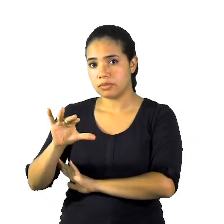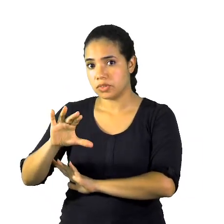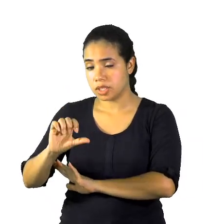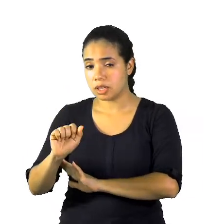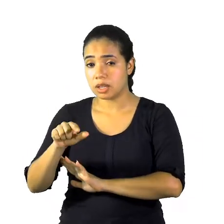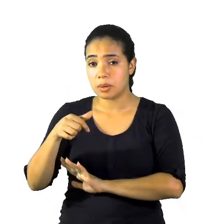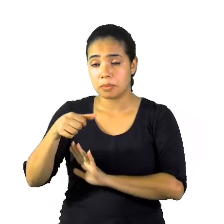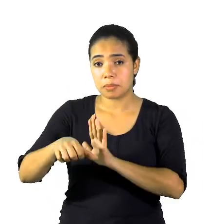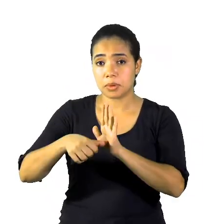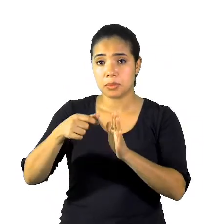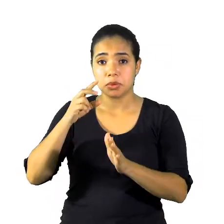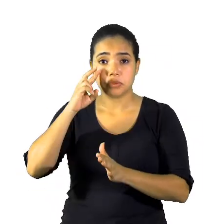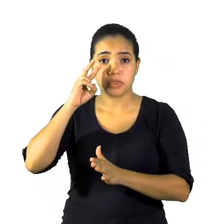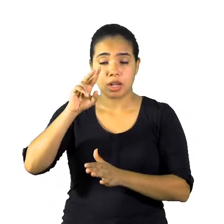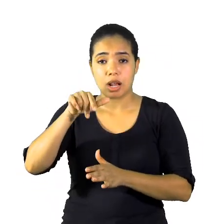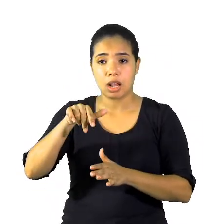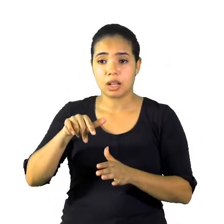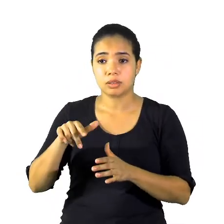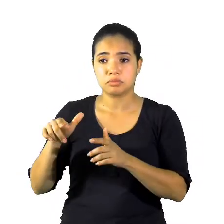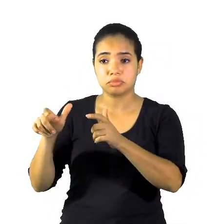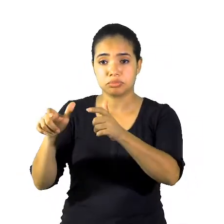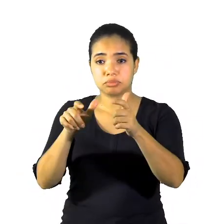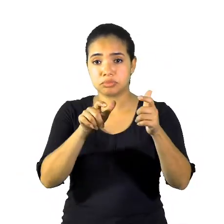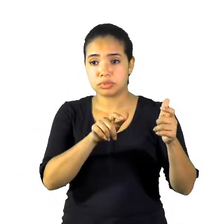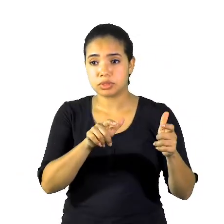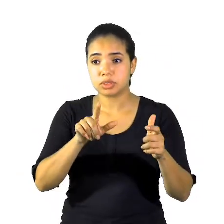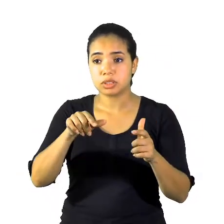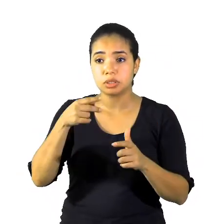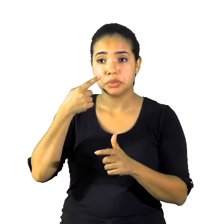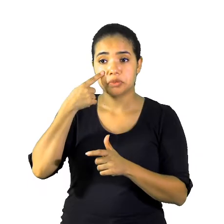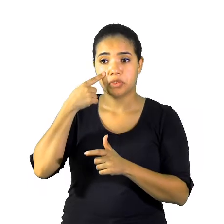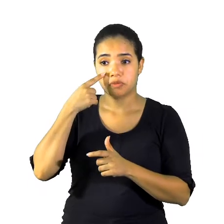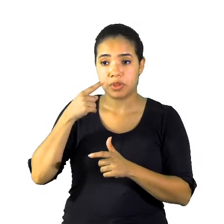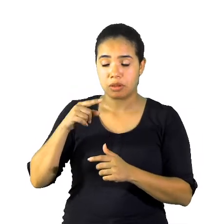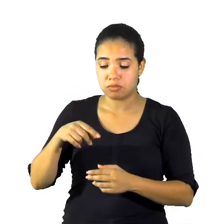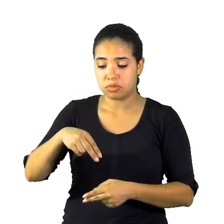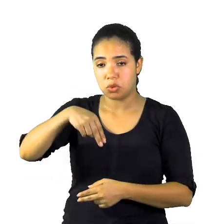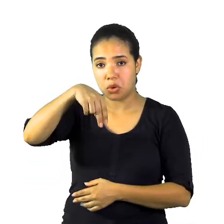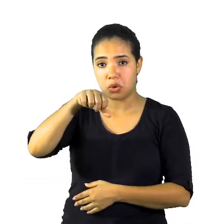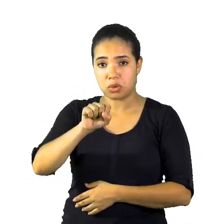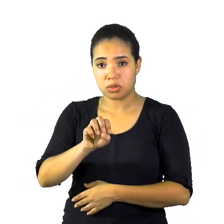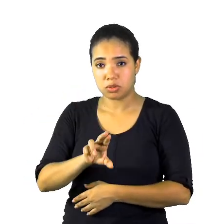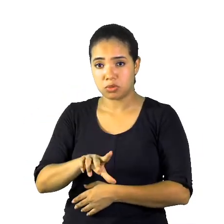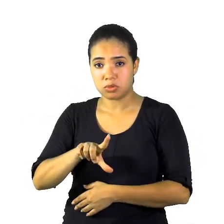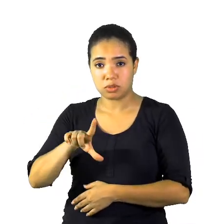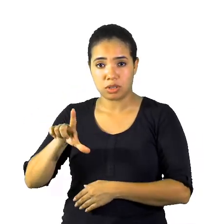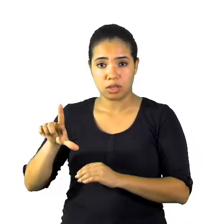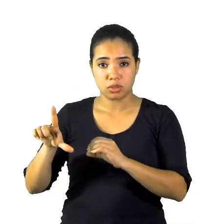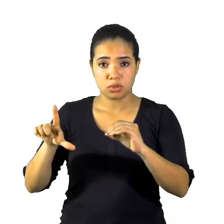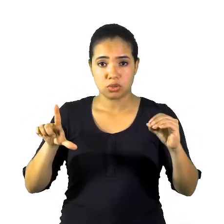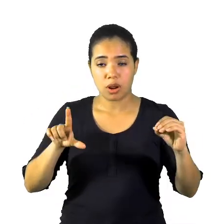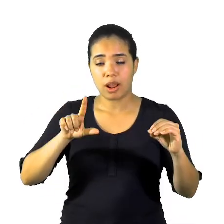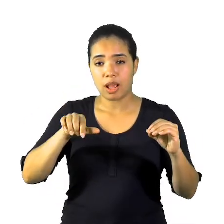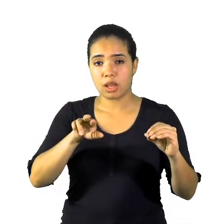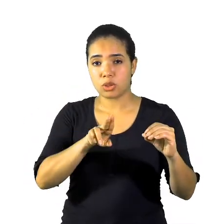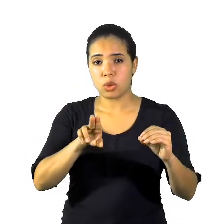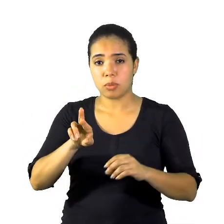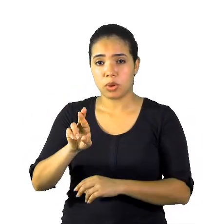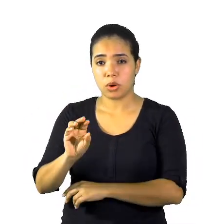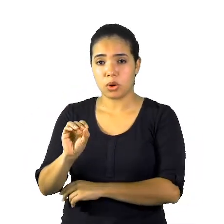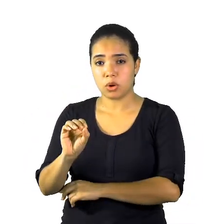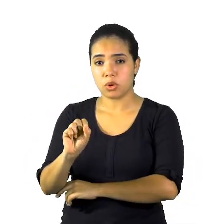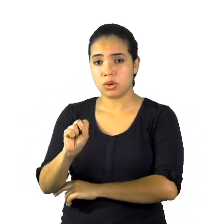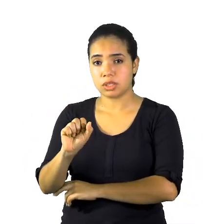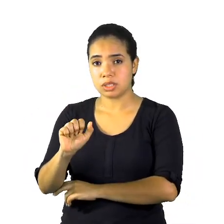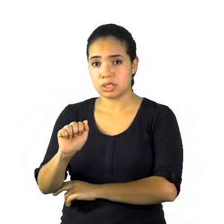tenho ali é a orientação, a rosa dos ventos. Vocês lembram da rosa dos ventos? Pois é, nós já vimos sobre